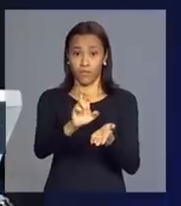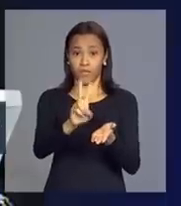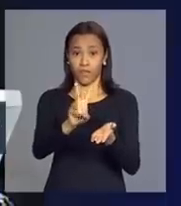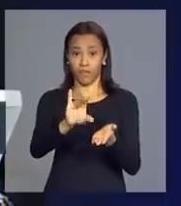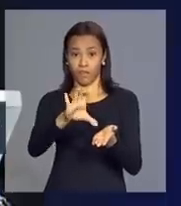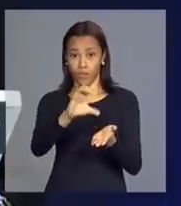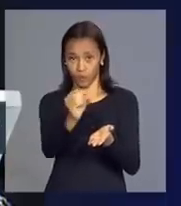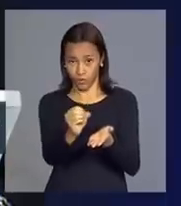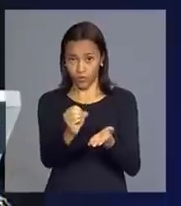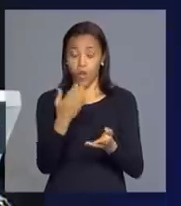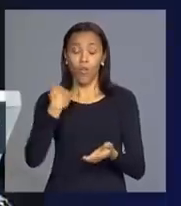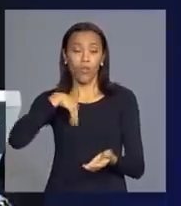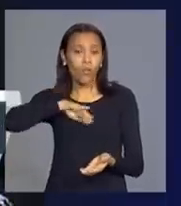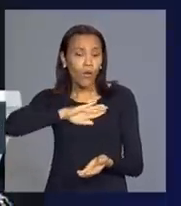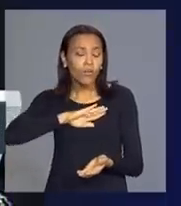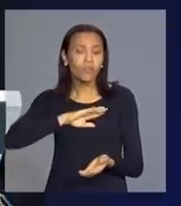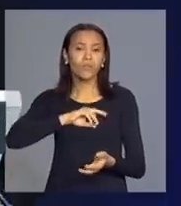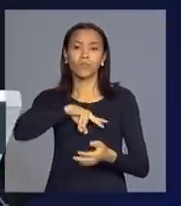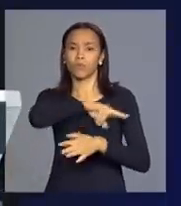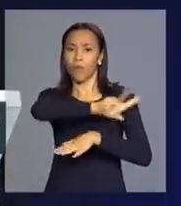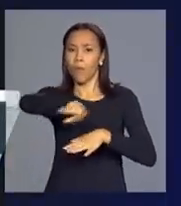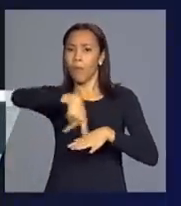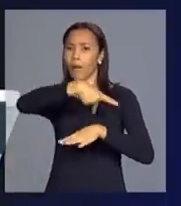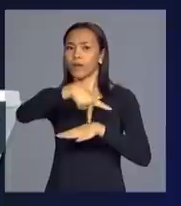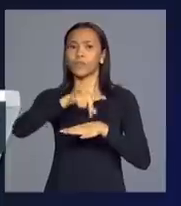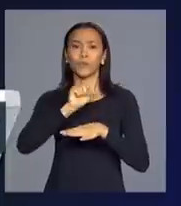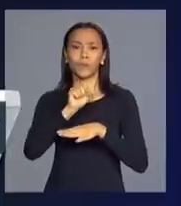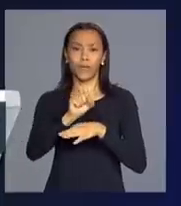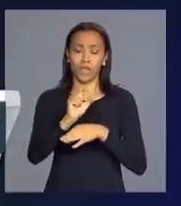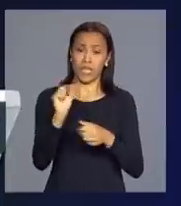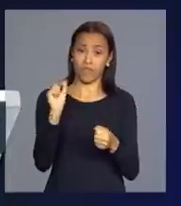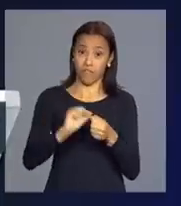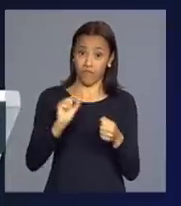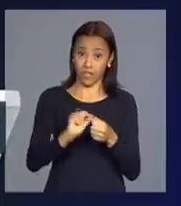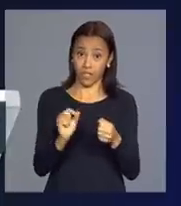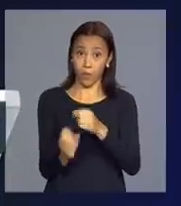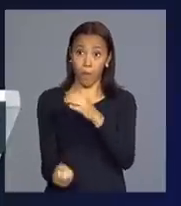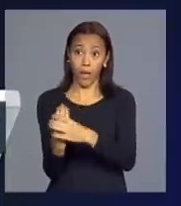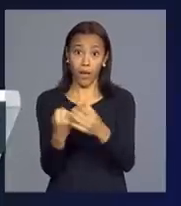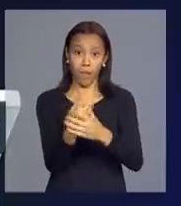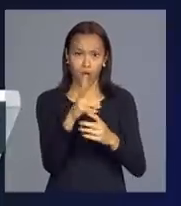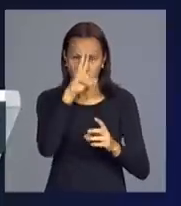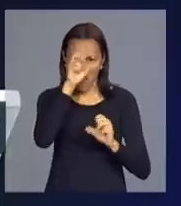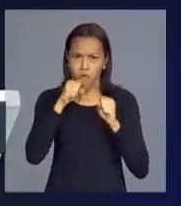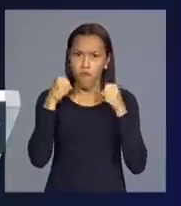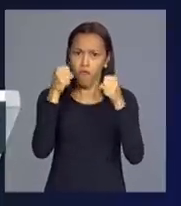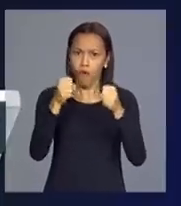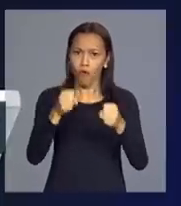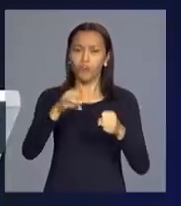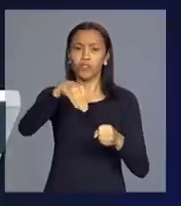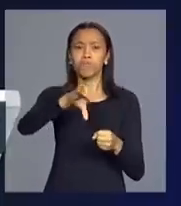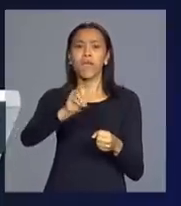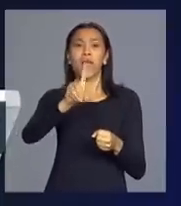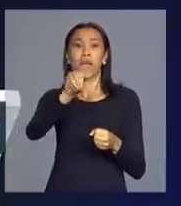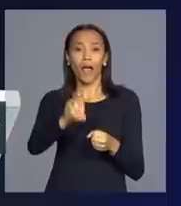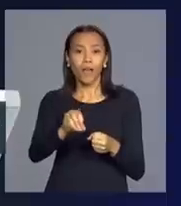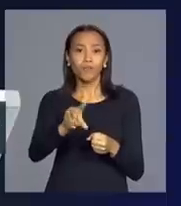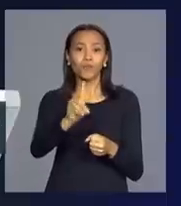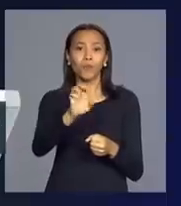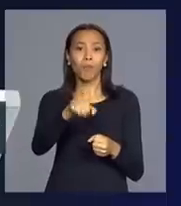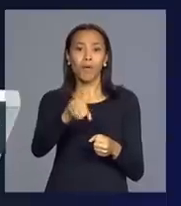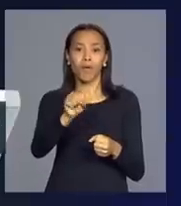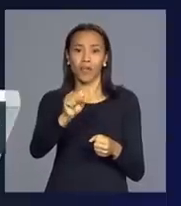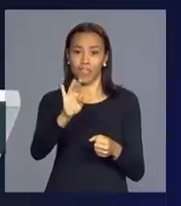Nós somos um país que vem criando um forte mercado doméstico, uma forte demanda